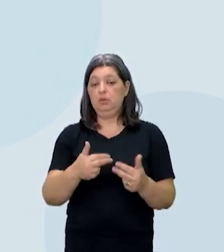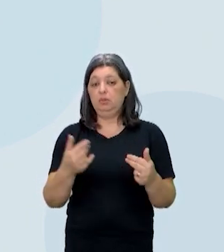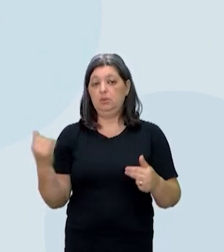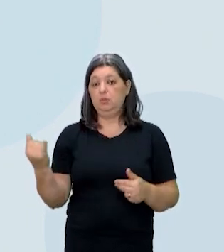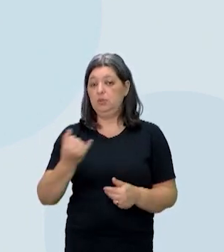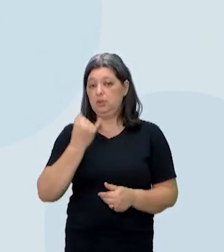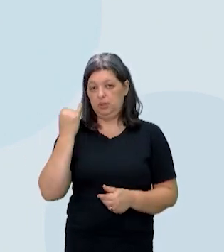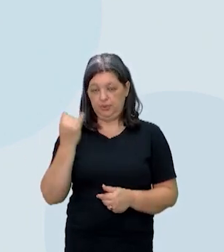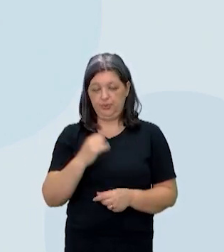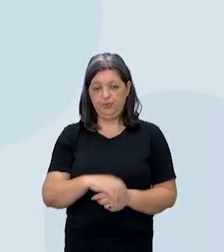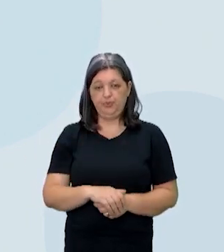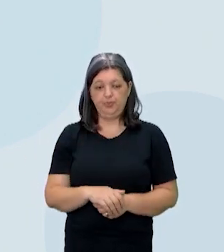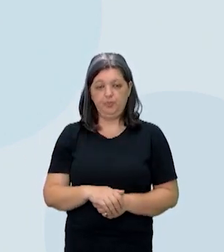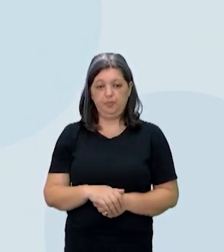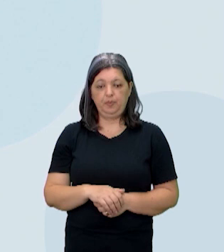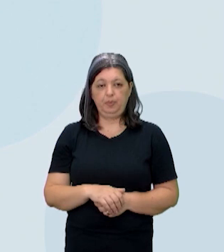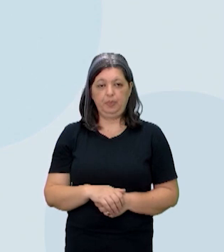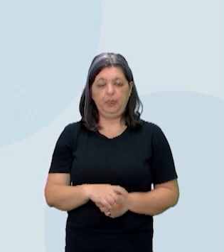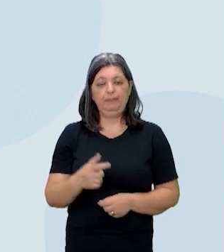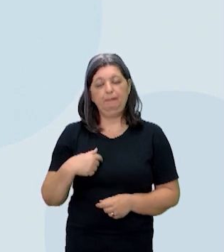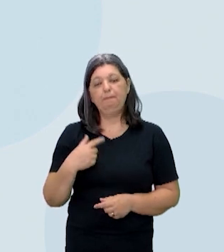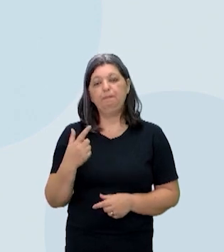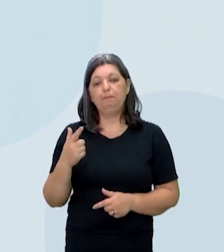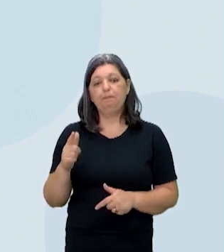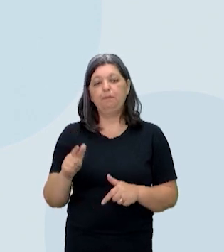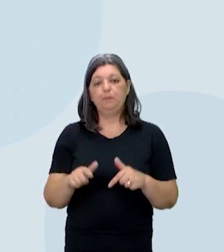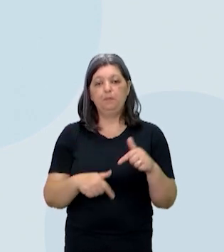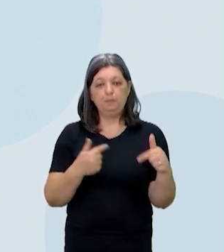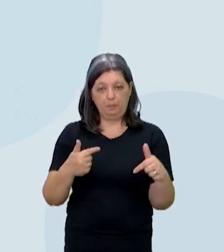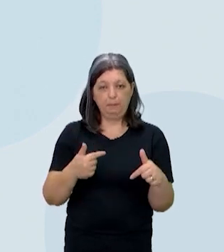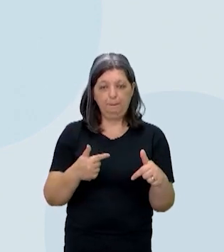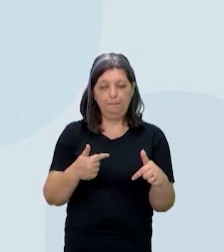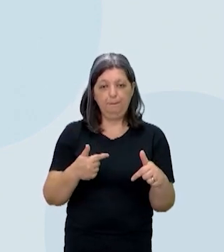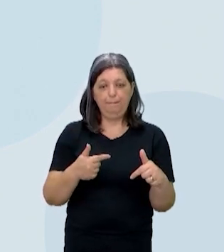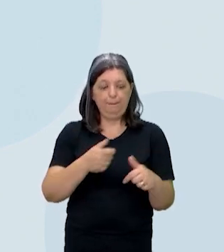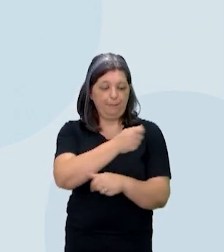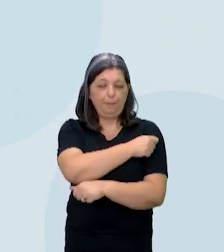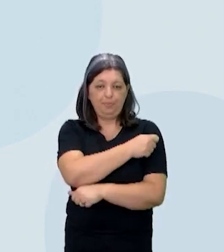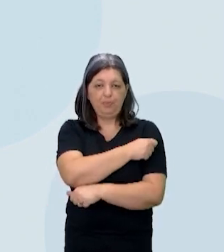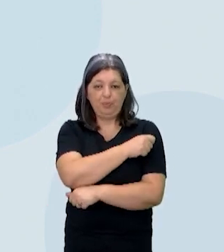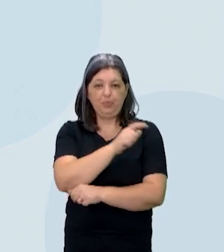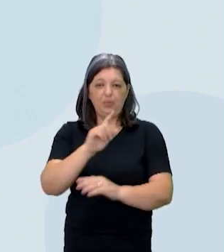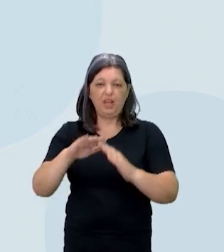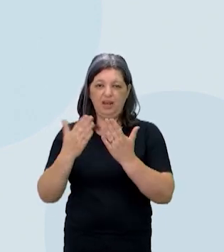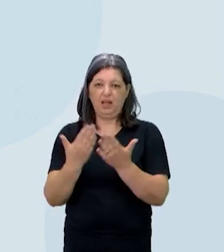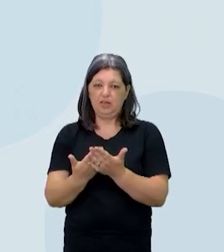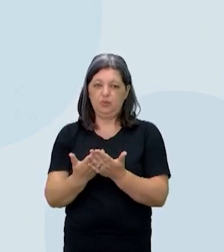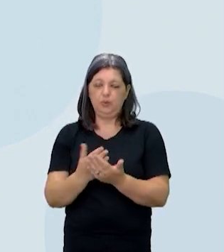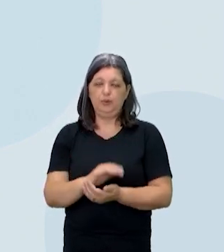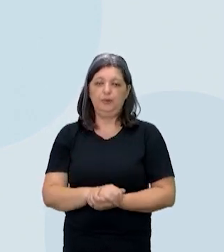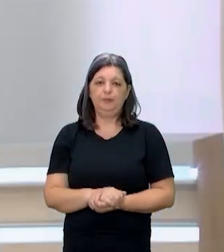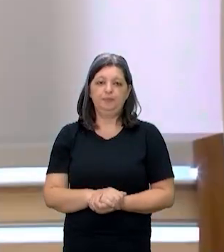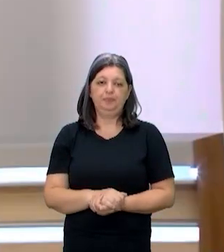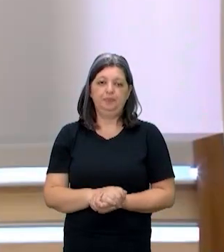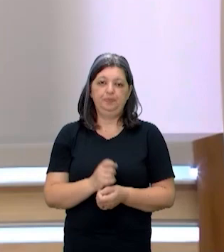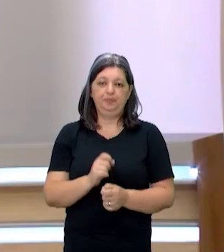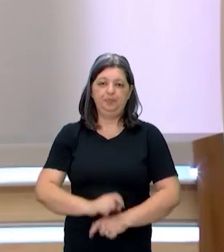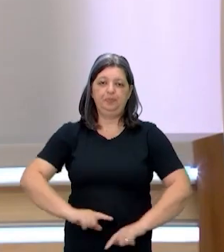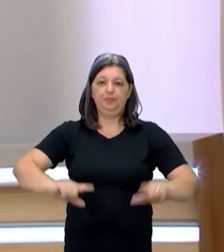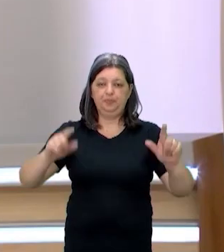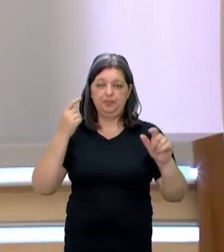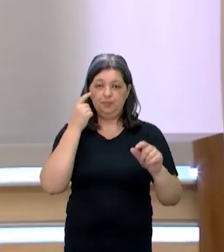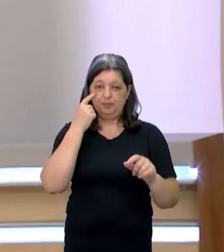importante quando eu trabalho com os alunos nas escolas. Traz a tela para mim, por favor,